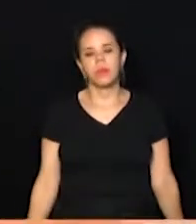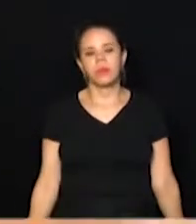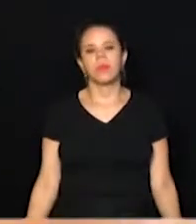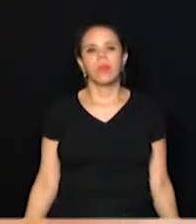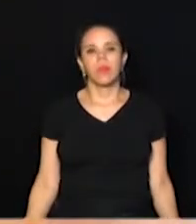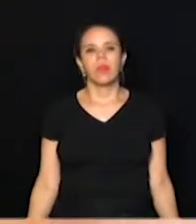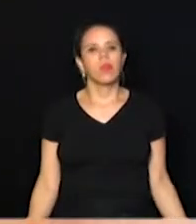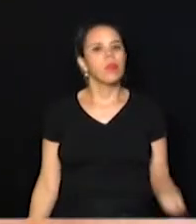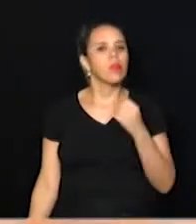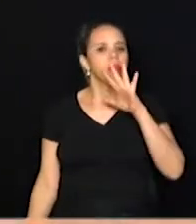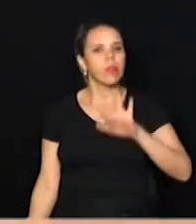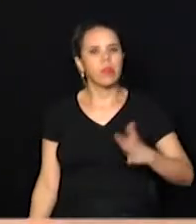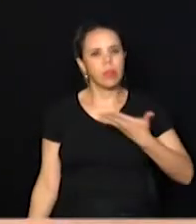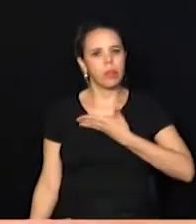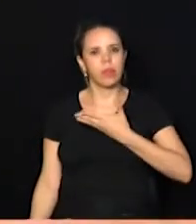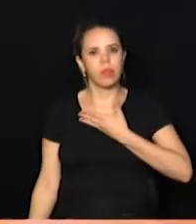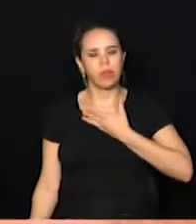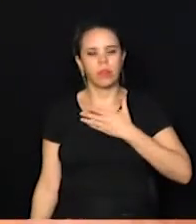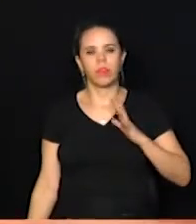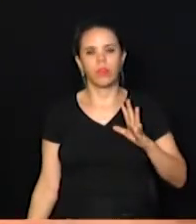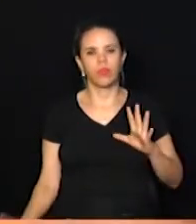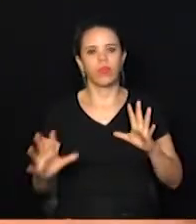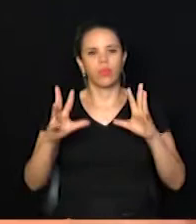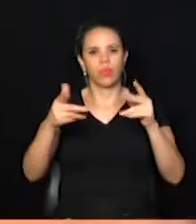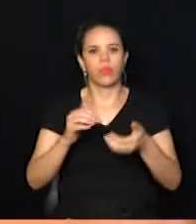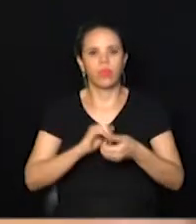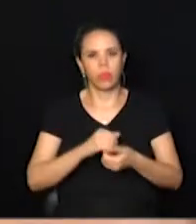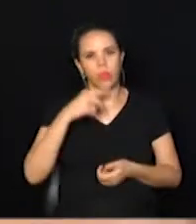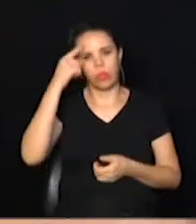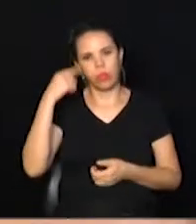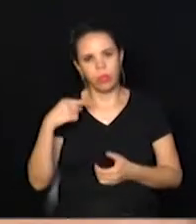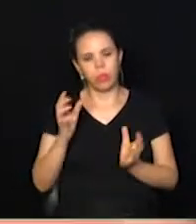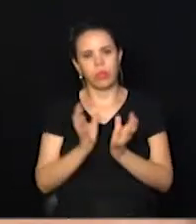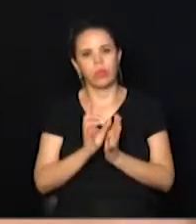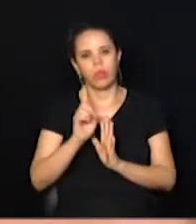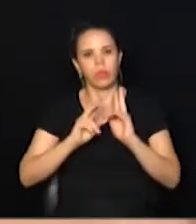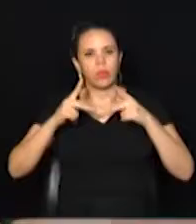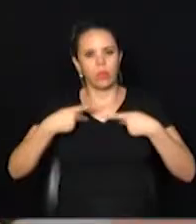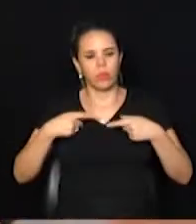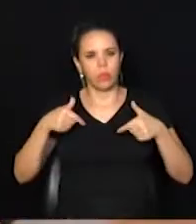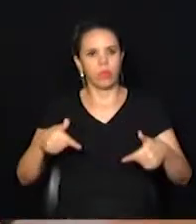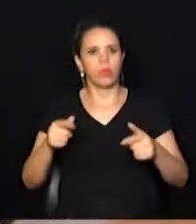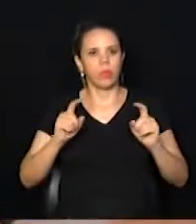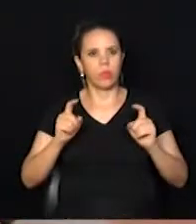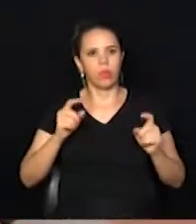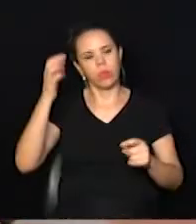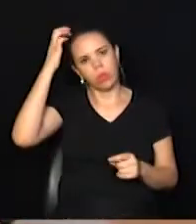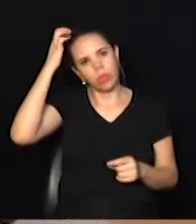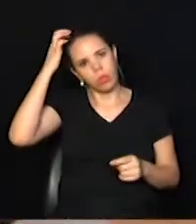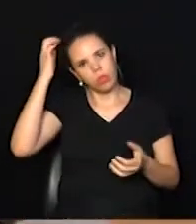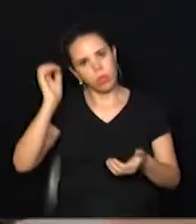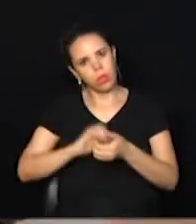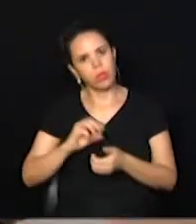Boa tarde, companheiros, companheiras. Cumprimentar a Paola e a Comissão de Direitos Humanos pela iniciativa. Cumprimentar o